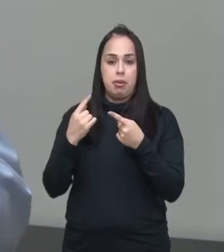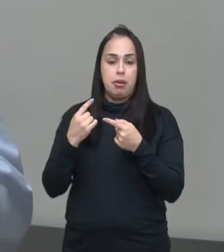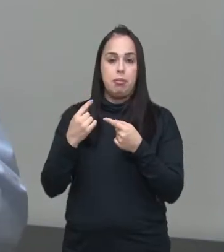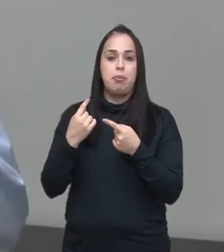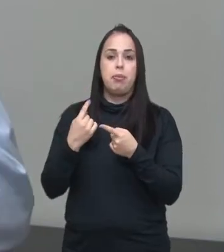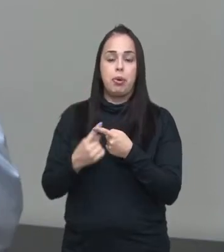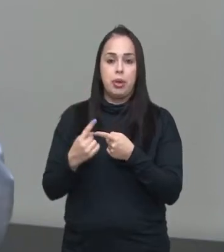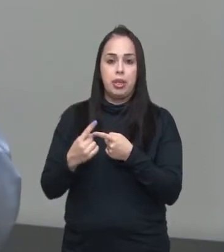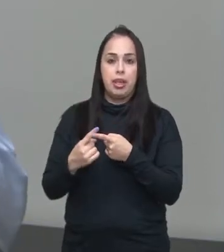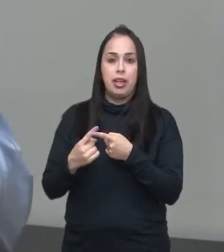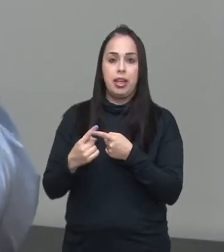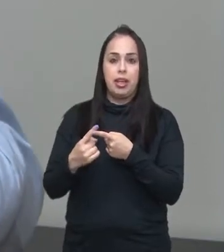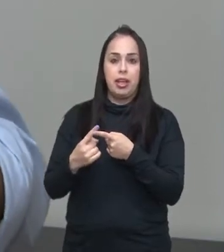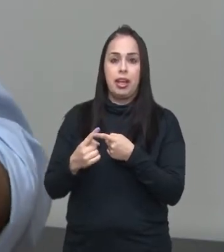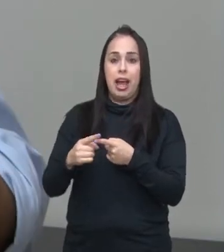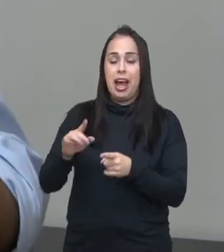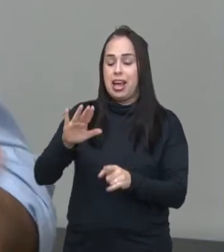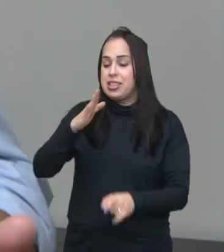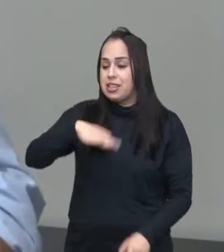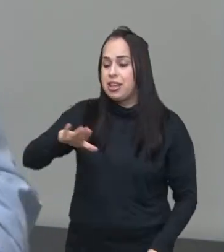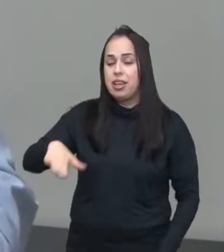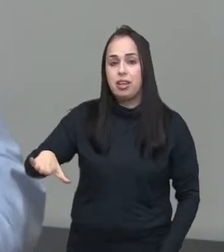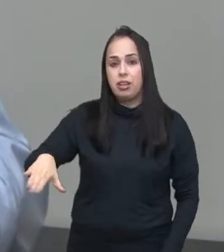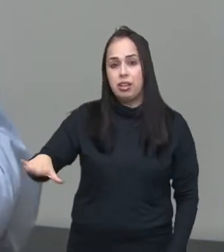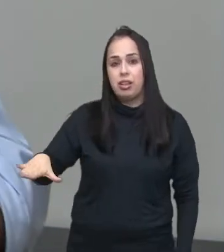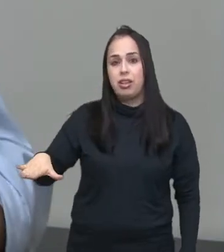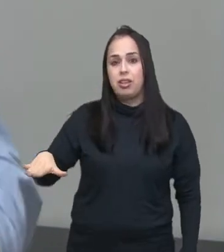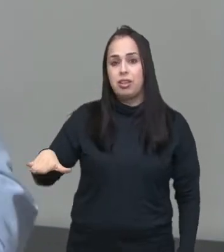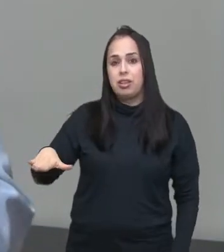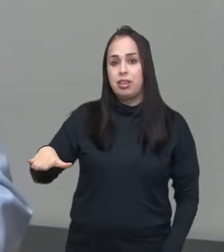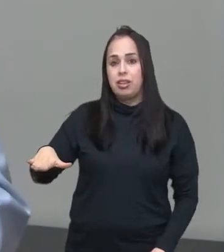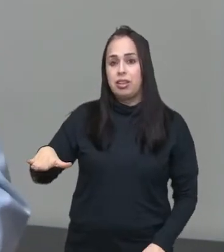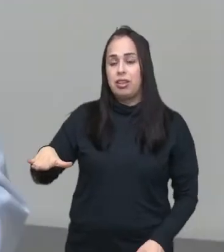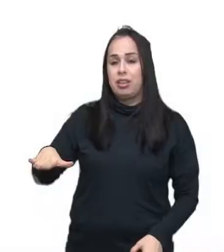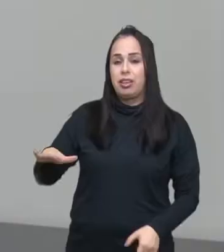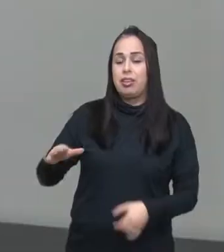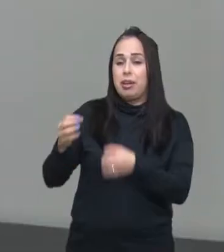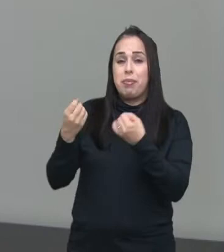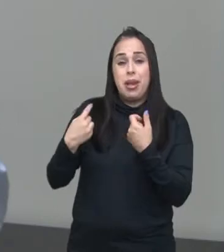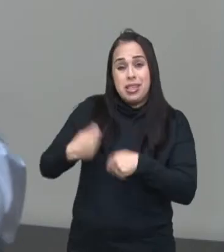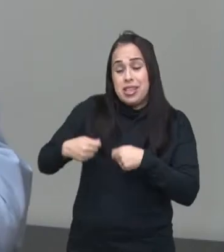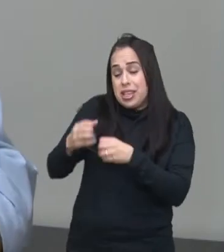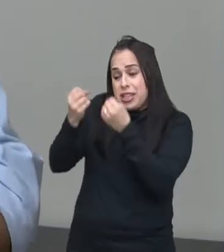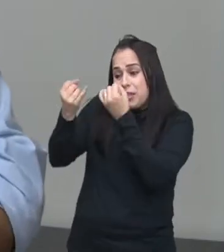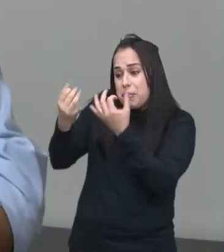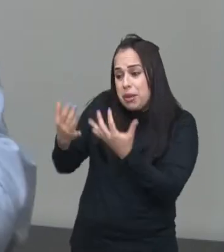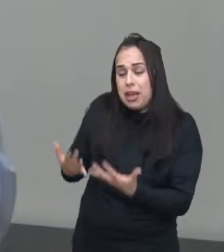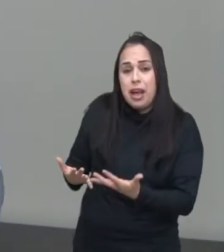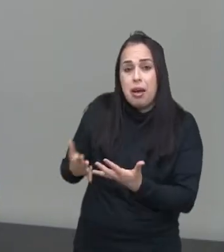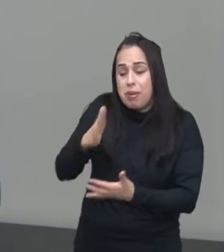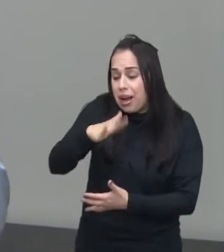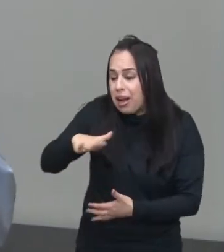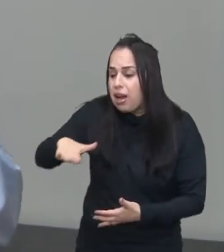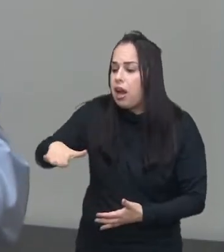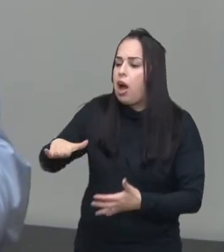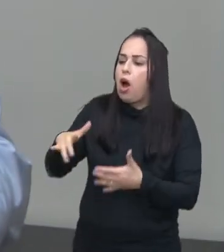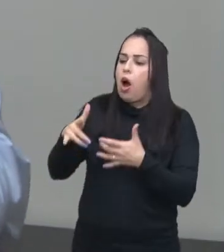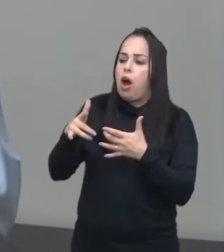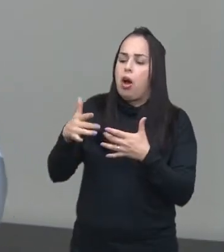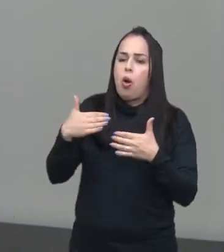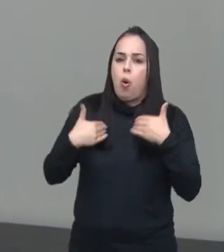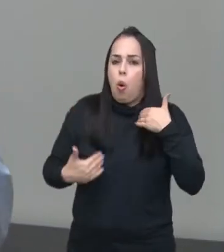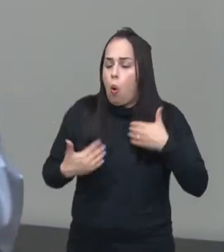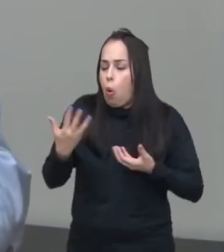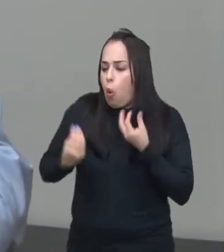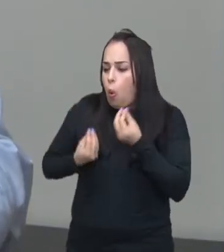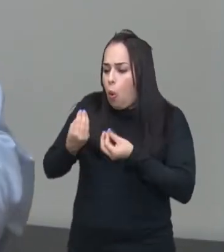saiba, desde o início da infância mesmo, onde ela pode ser tocada ou não, onde que é uma parte que ela só pode ser tocada